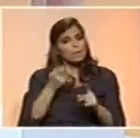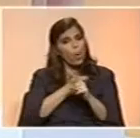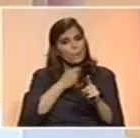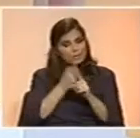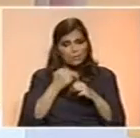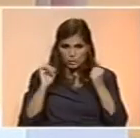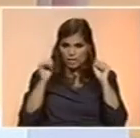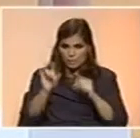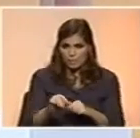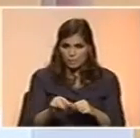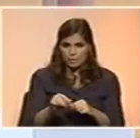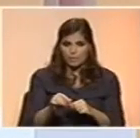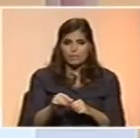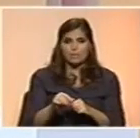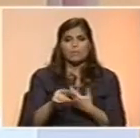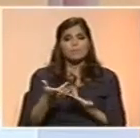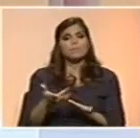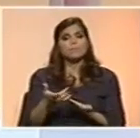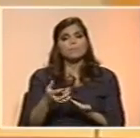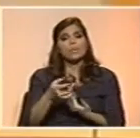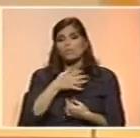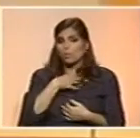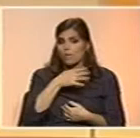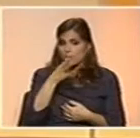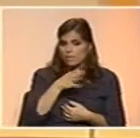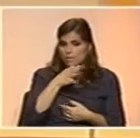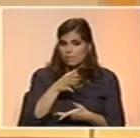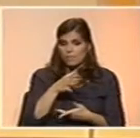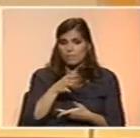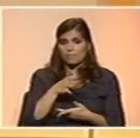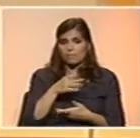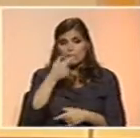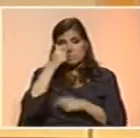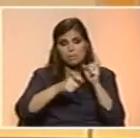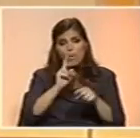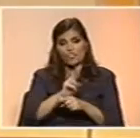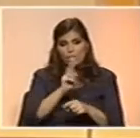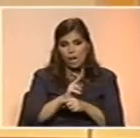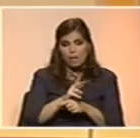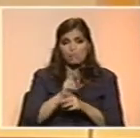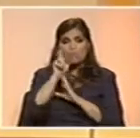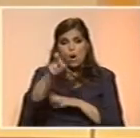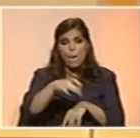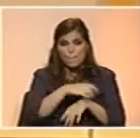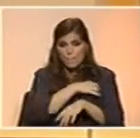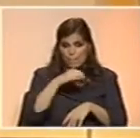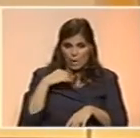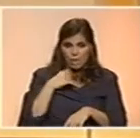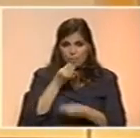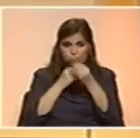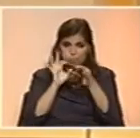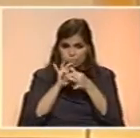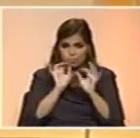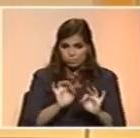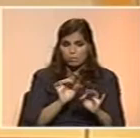combatê-lo. Conceição? Eu deixaria a recomendação para os vegetarianos consultarem um nutricionista, porque de facto é